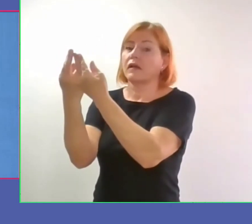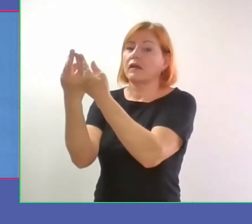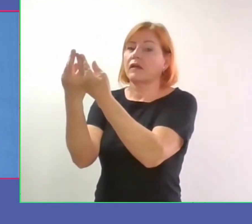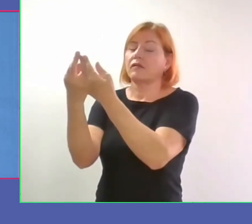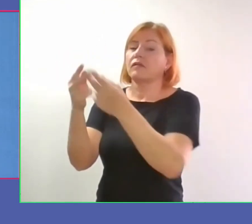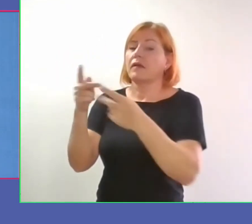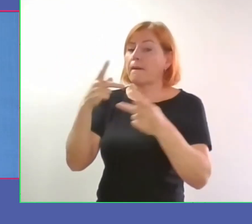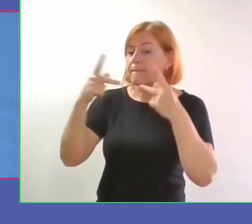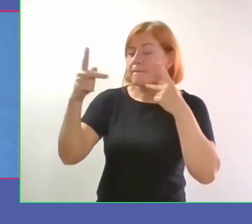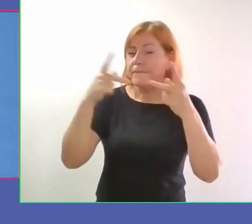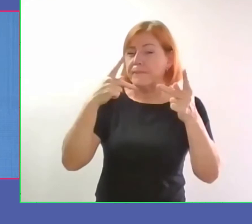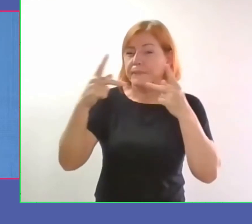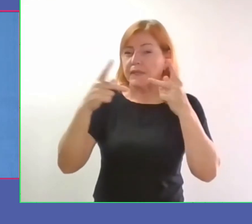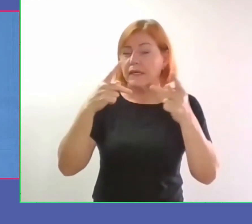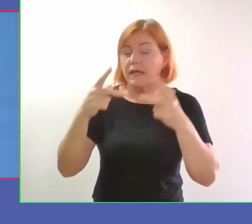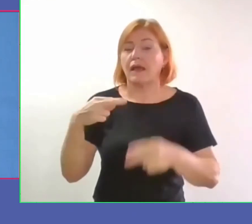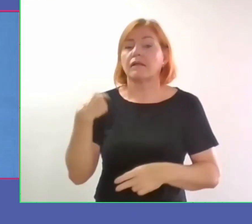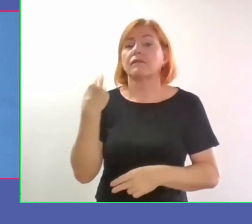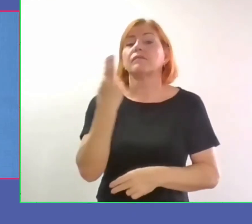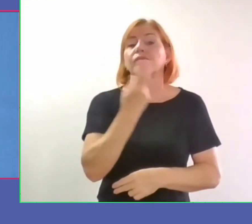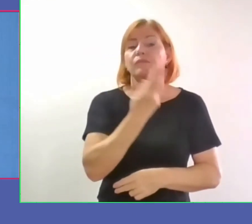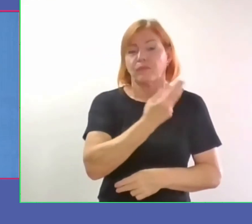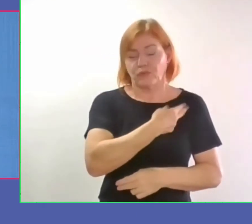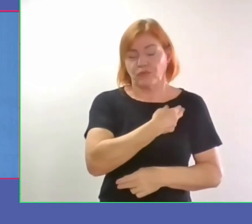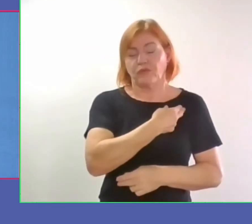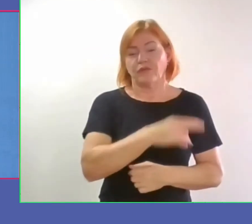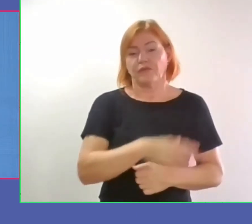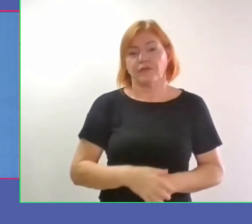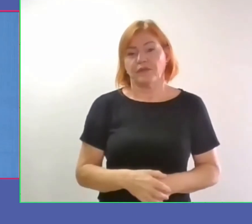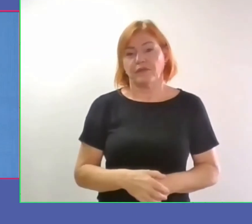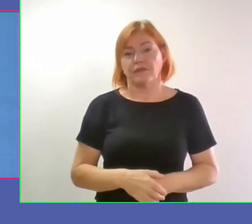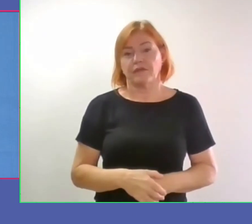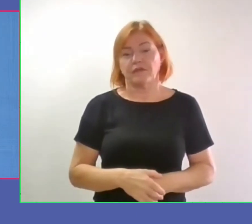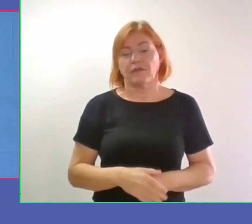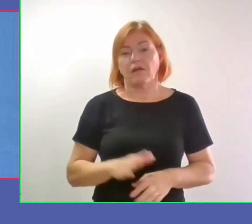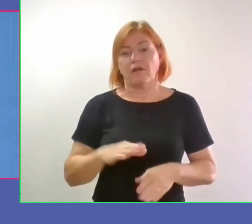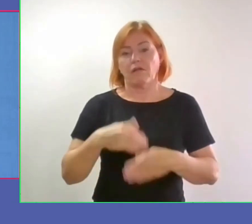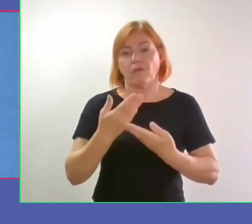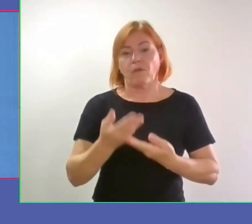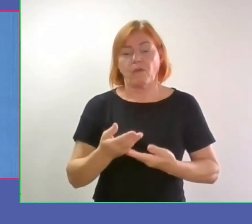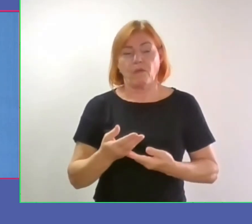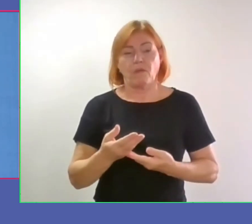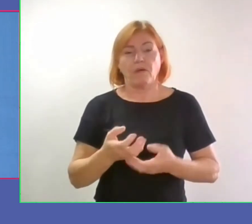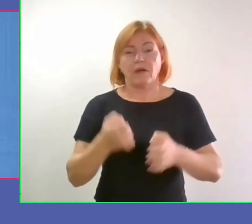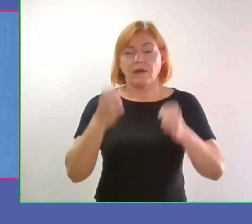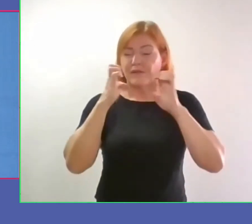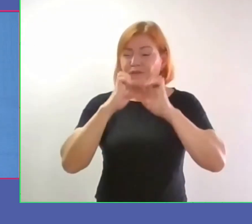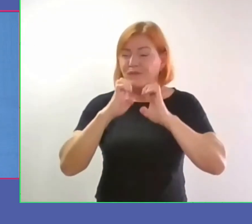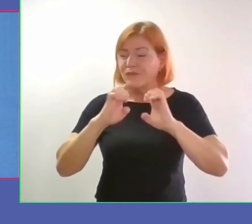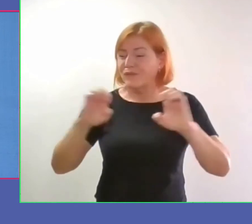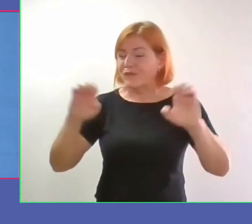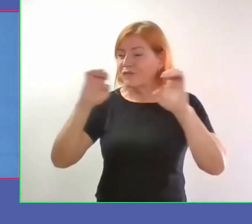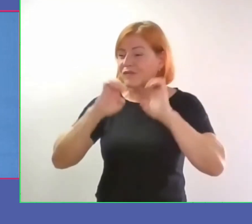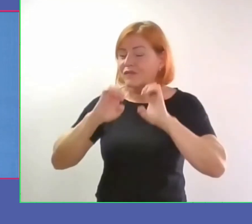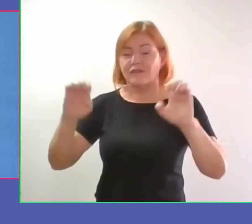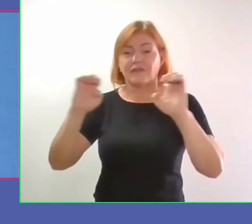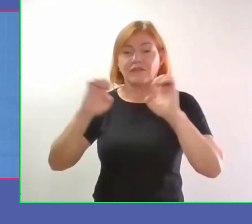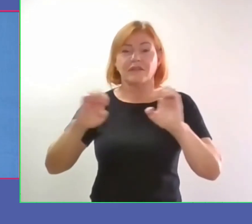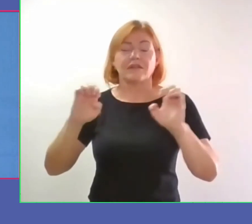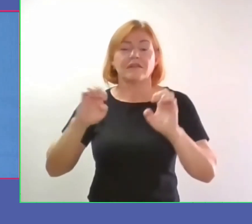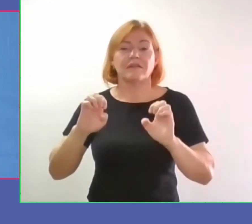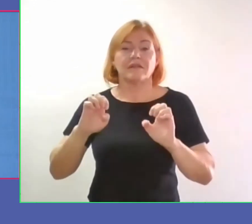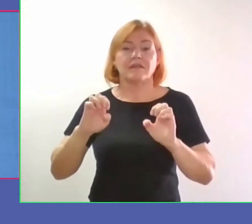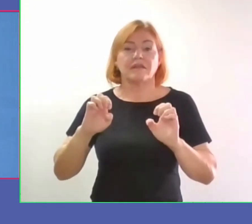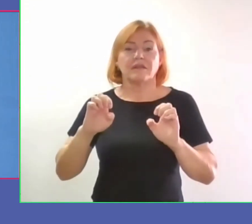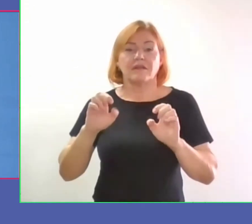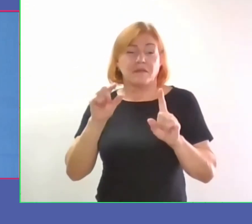hoje é pregado por nós. E quando nós pregamos o Evangelho, a palavra que sai